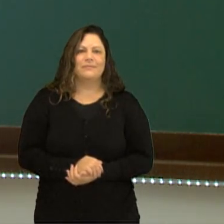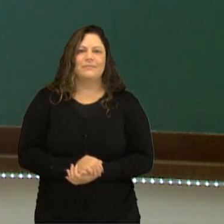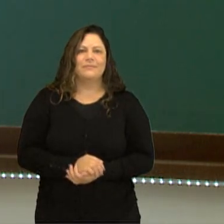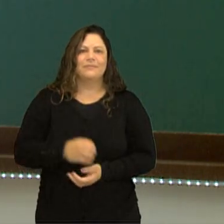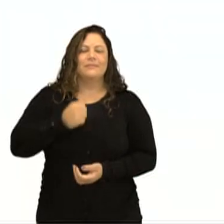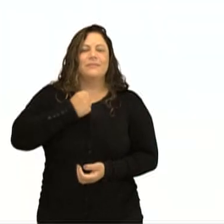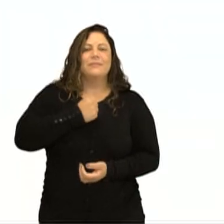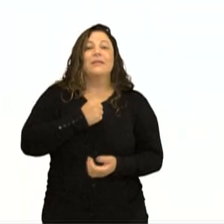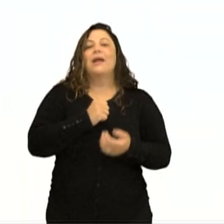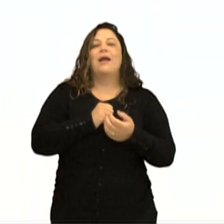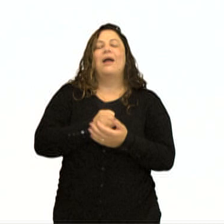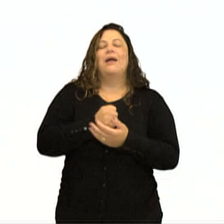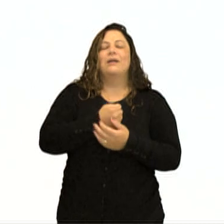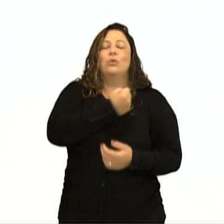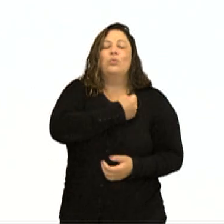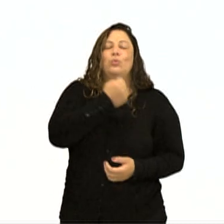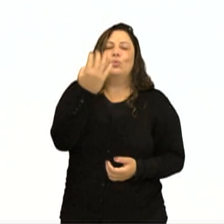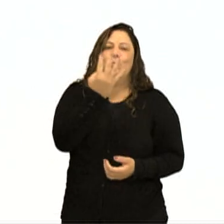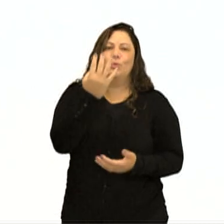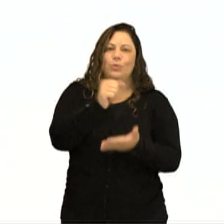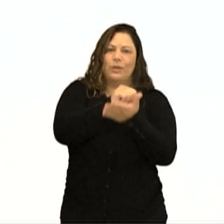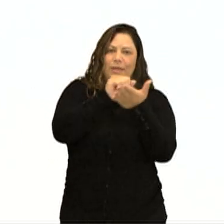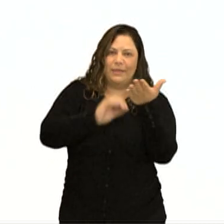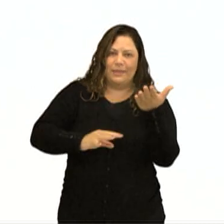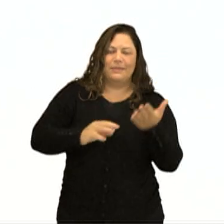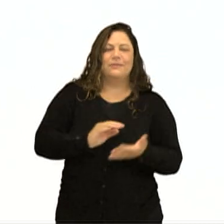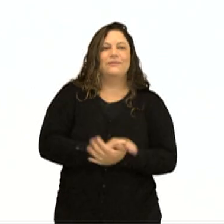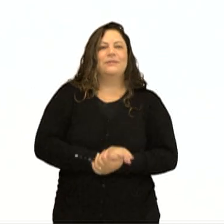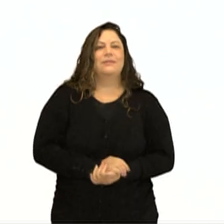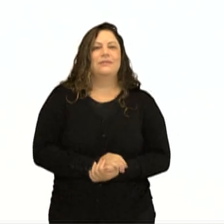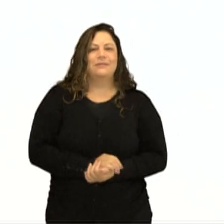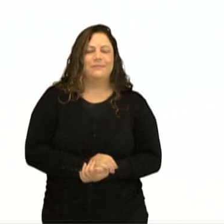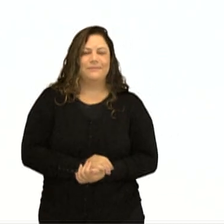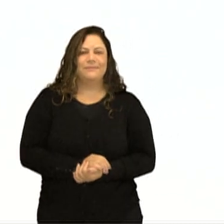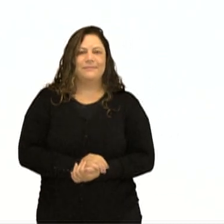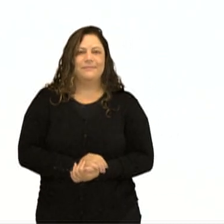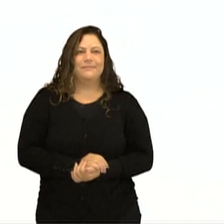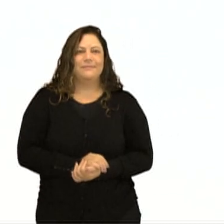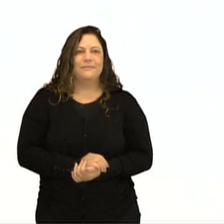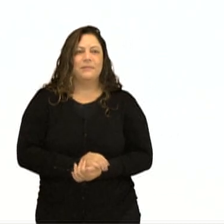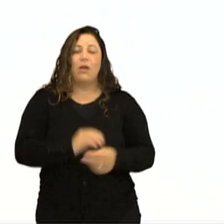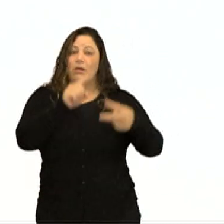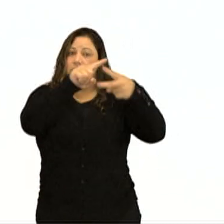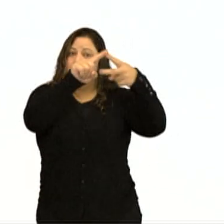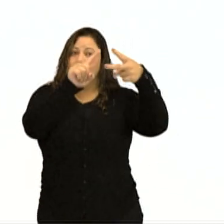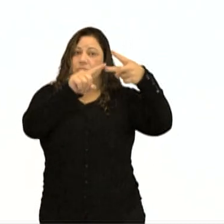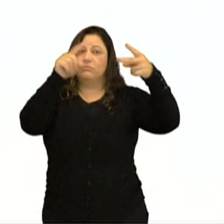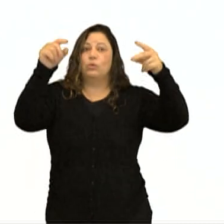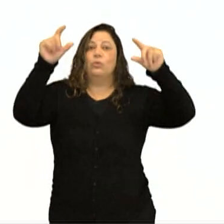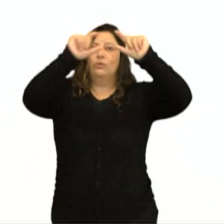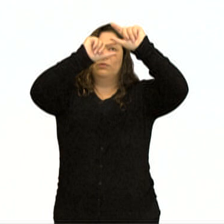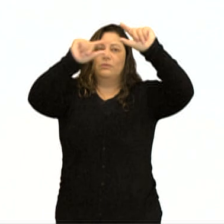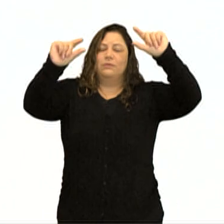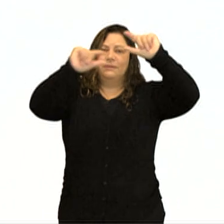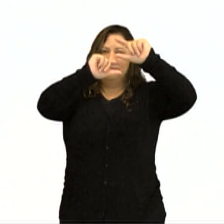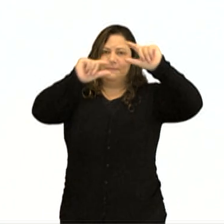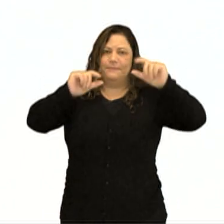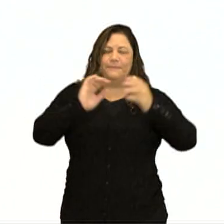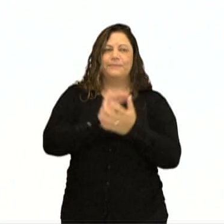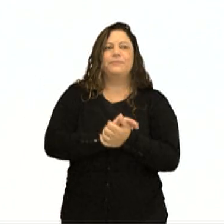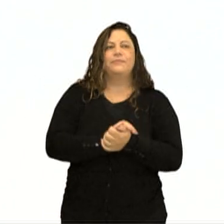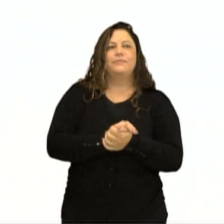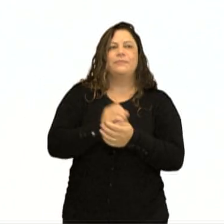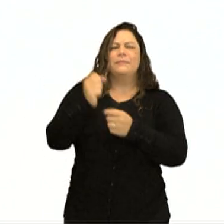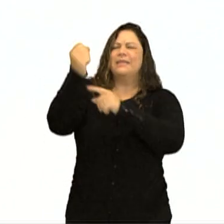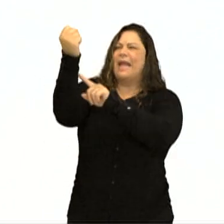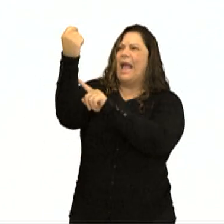Atividade 4. Preste atenção, temos aqui um destaque em 2 versos. A luz dos olhos meus e a